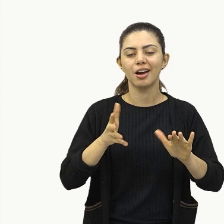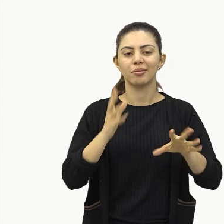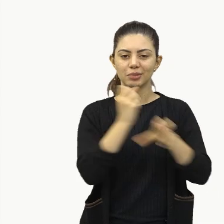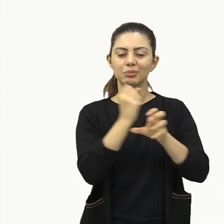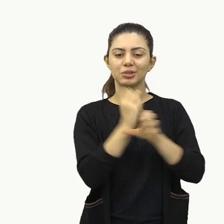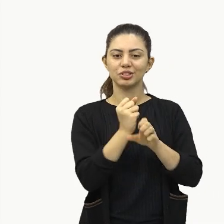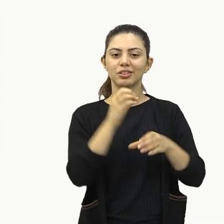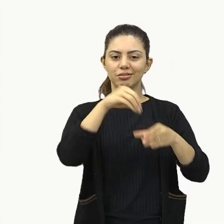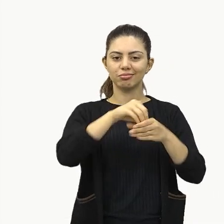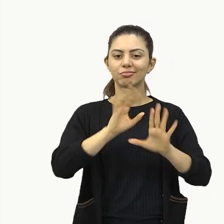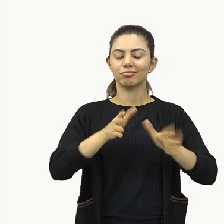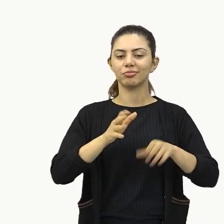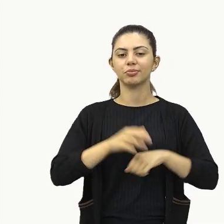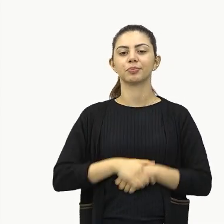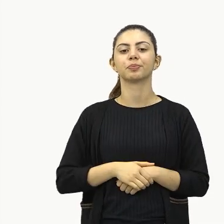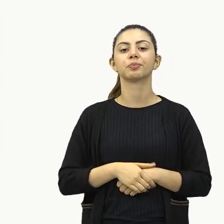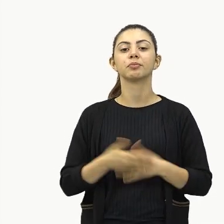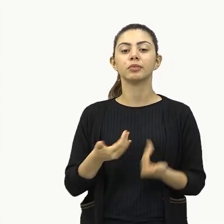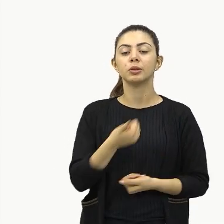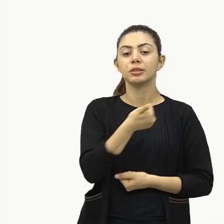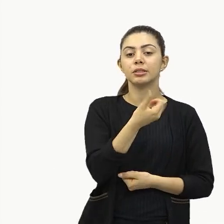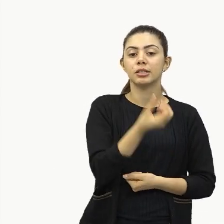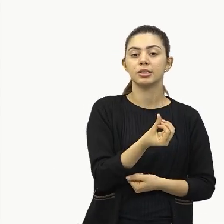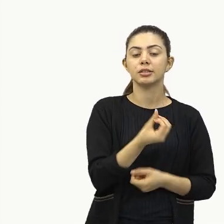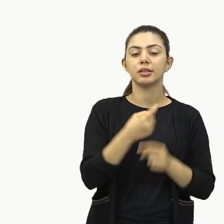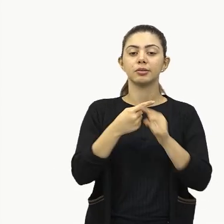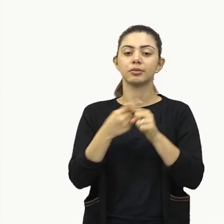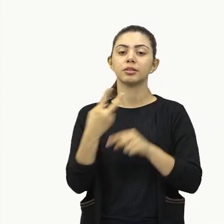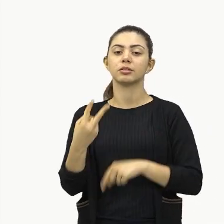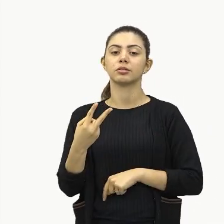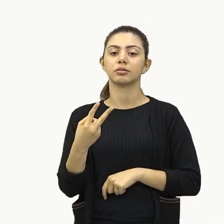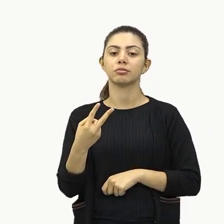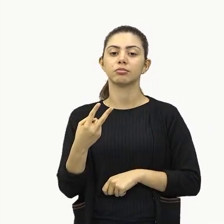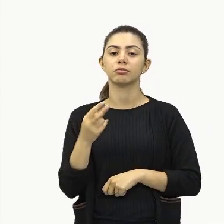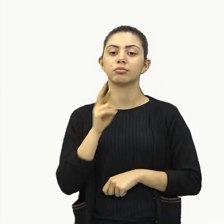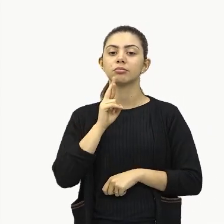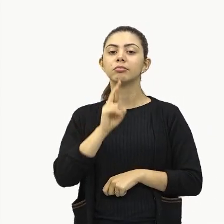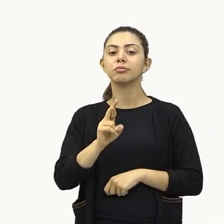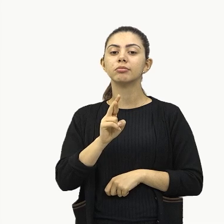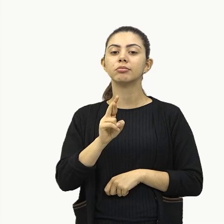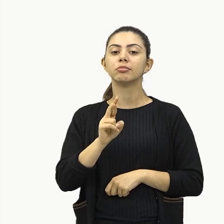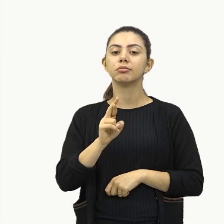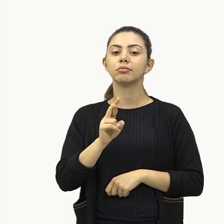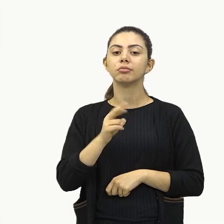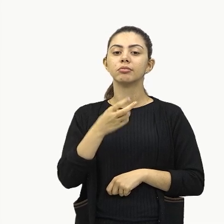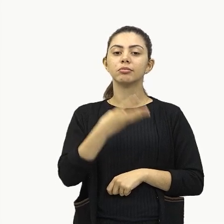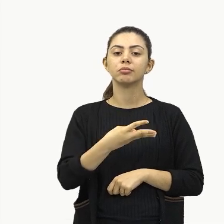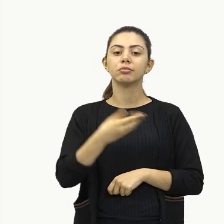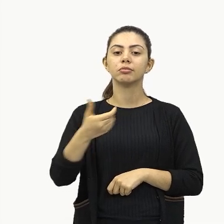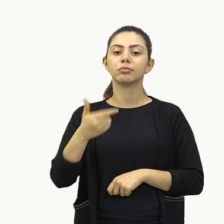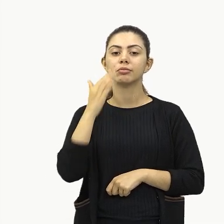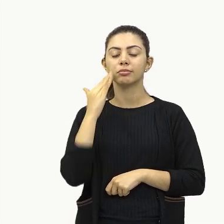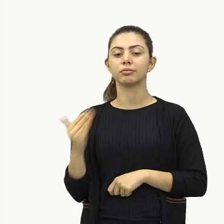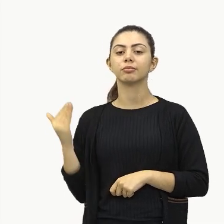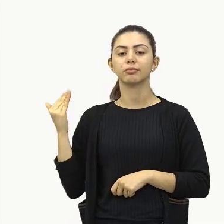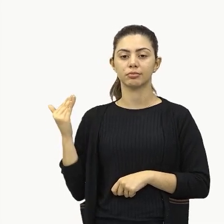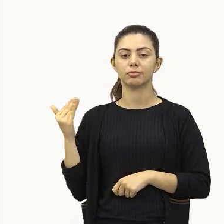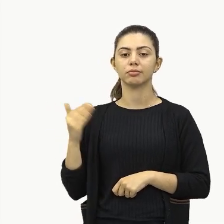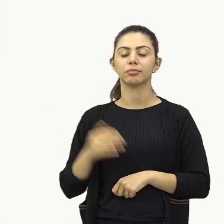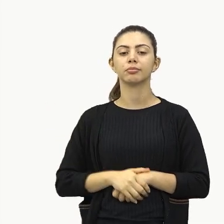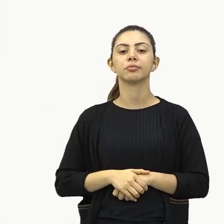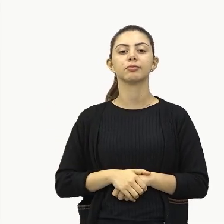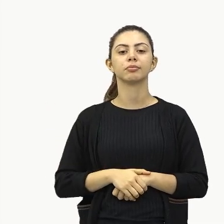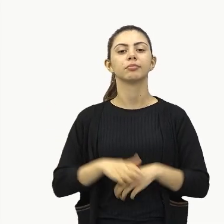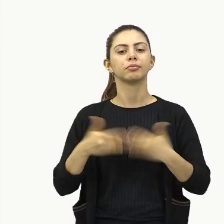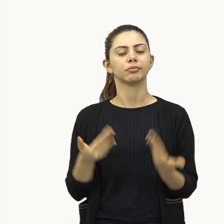operação que estava lá dentro. 16 multiplicado por 2, nós temos aqui quanto? 32. Como